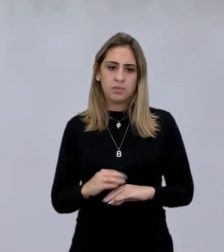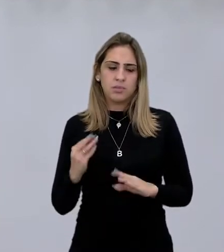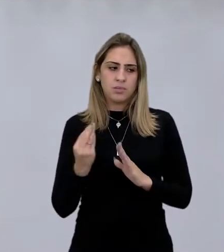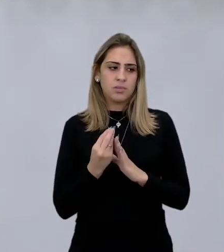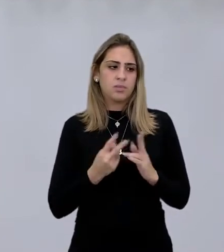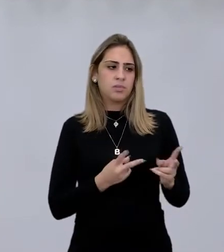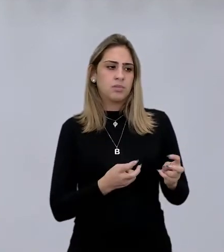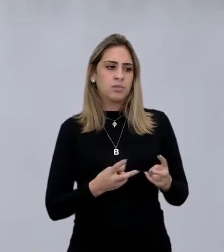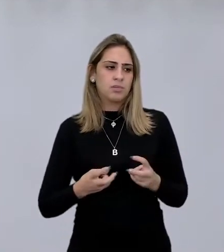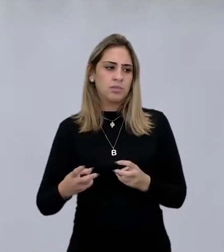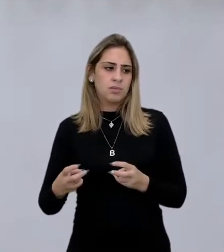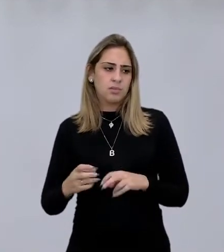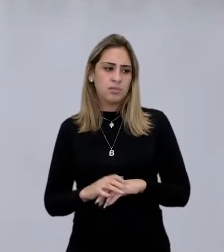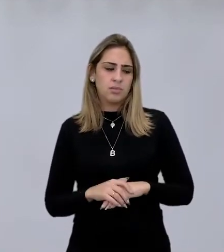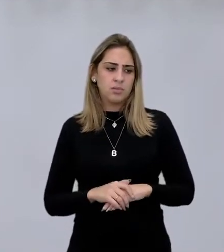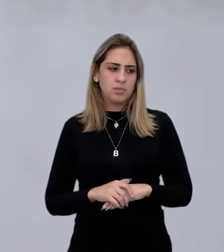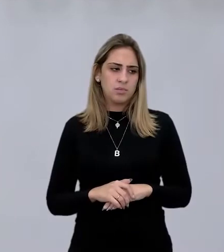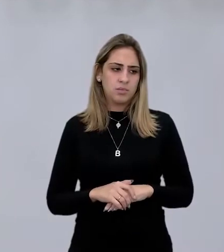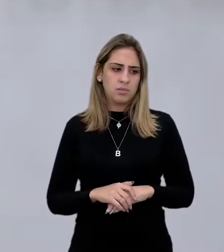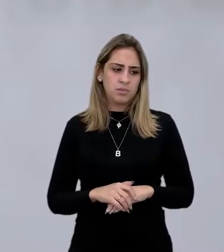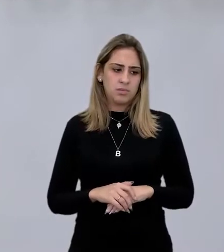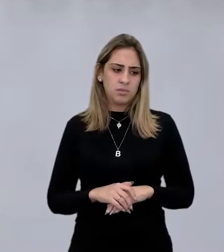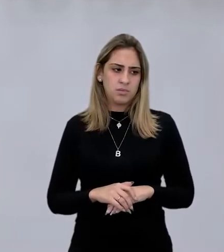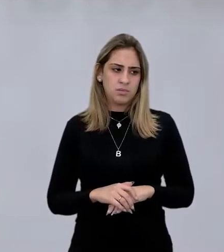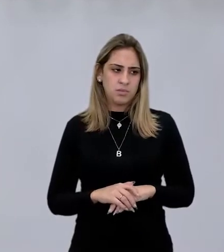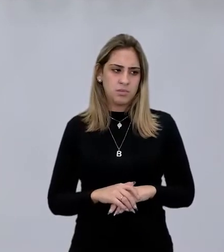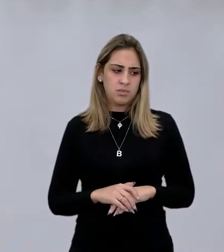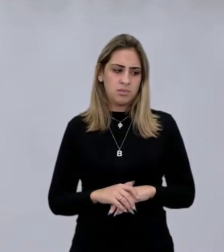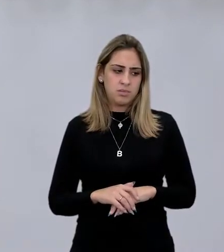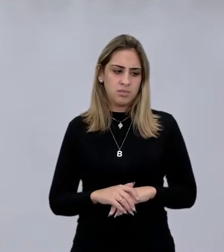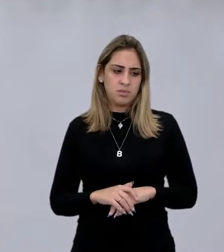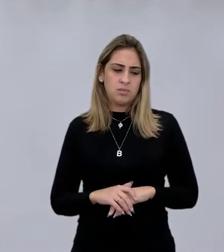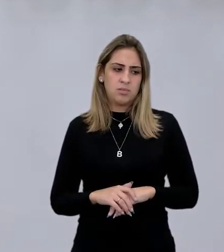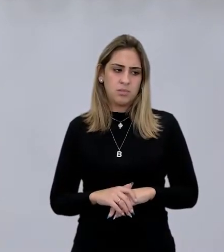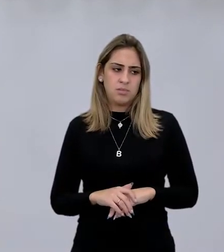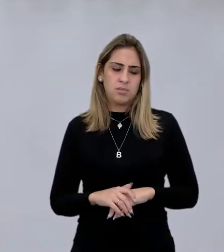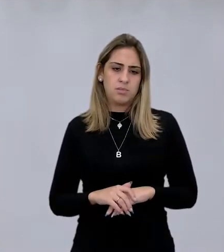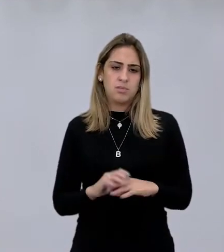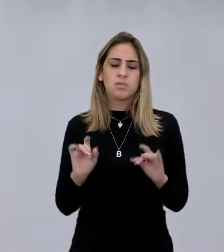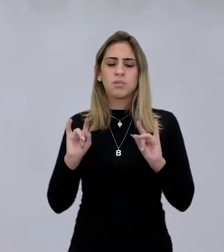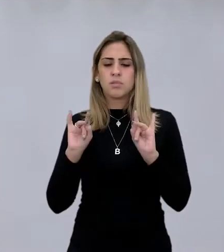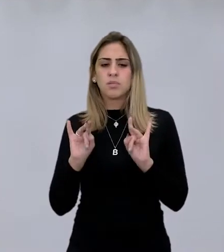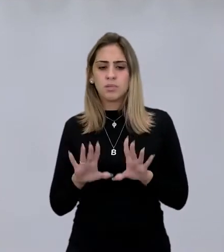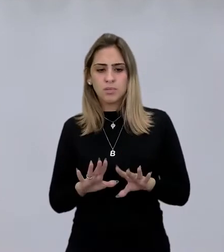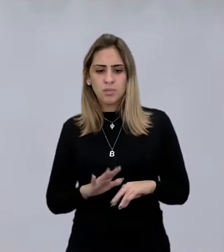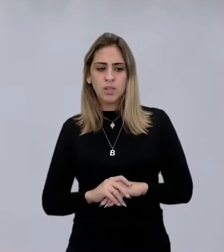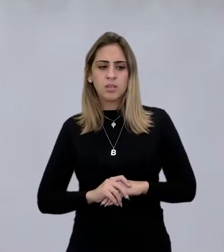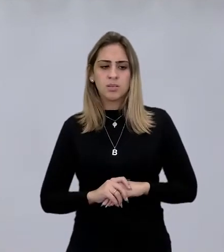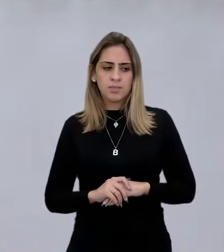consumir bebida alcoólica antes dos 18 anos. Só que